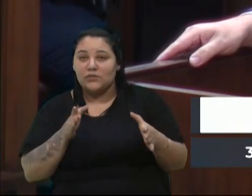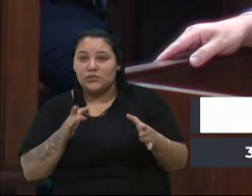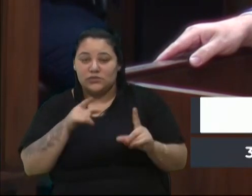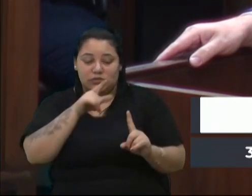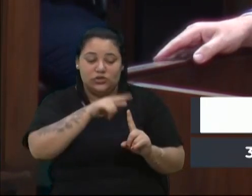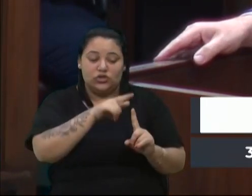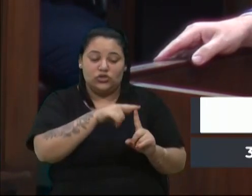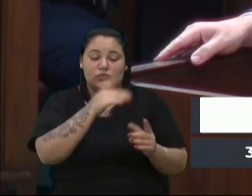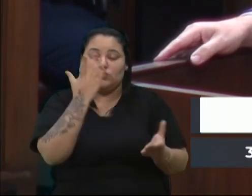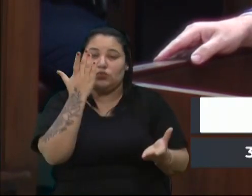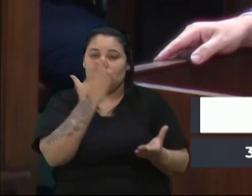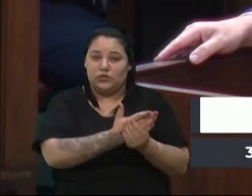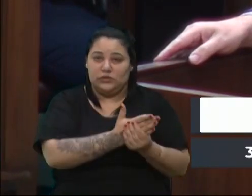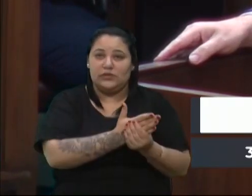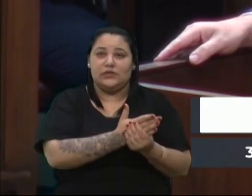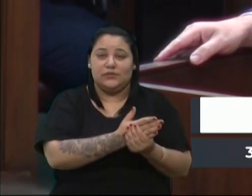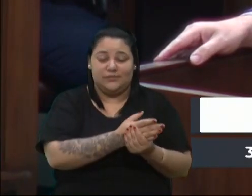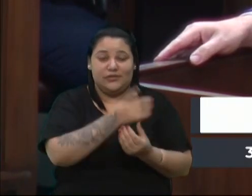exíguos.